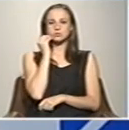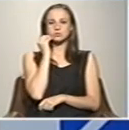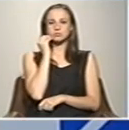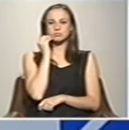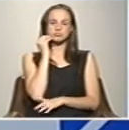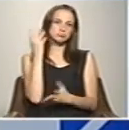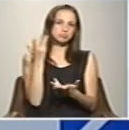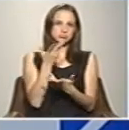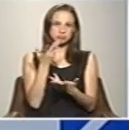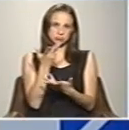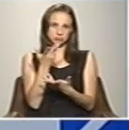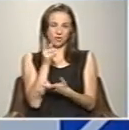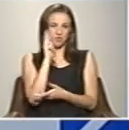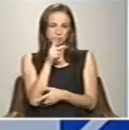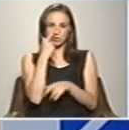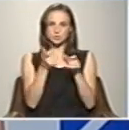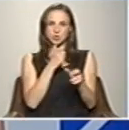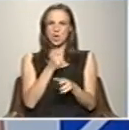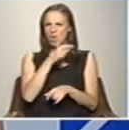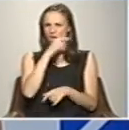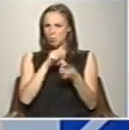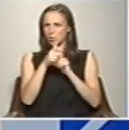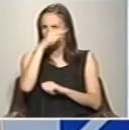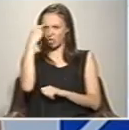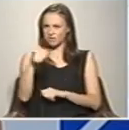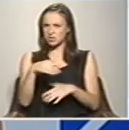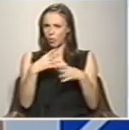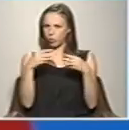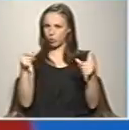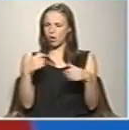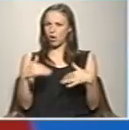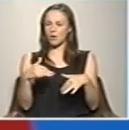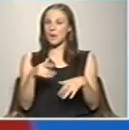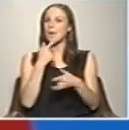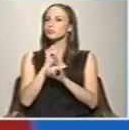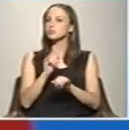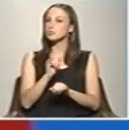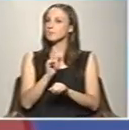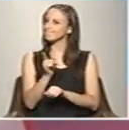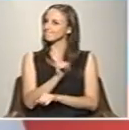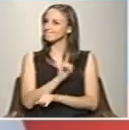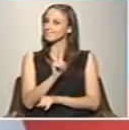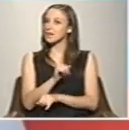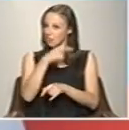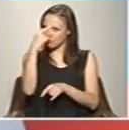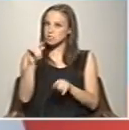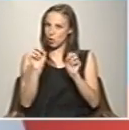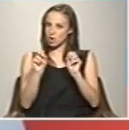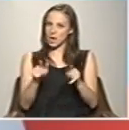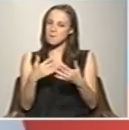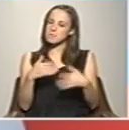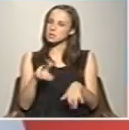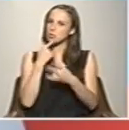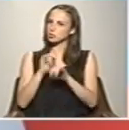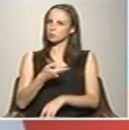pessoas, é difícil conseguir resolver esse problema, não é? É difícil, não é impossível. Temos que trabalhar, acima de tudo, eu costumo dizer que a